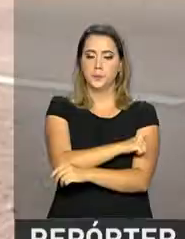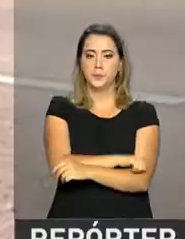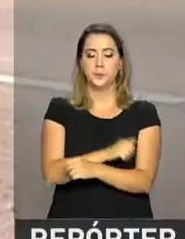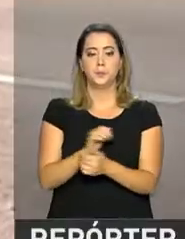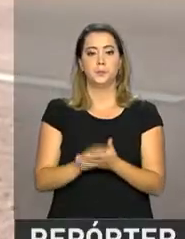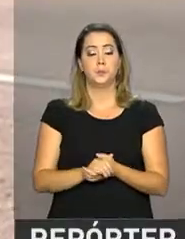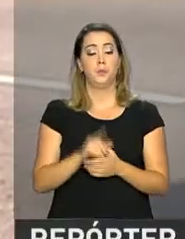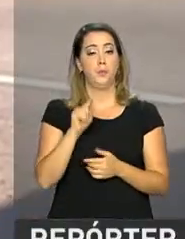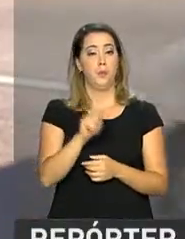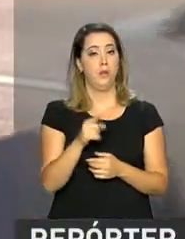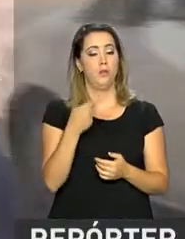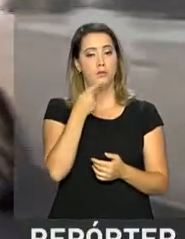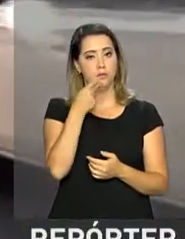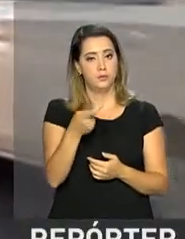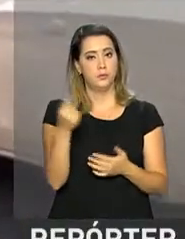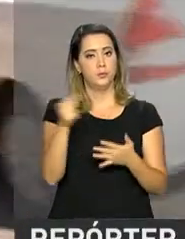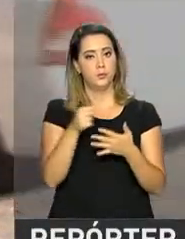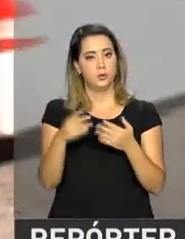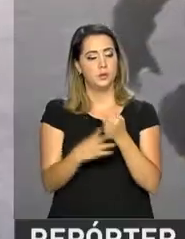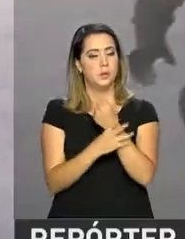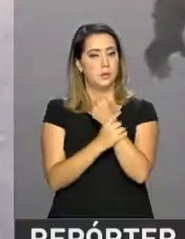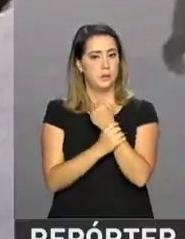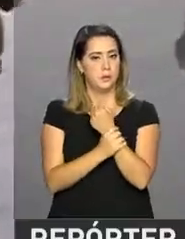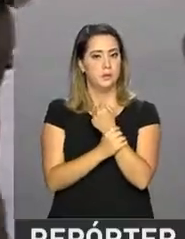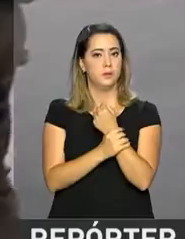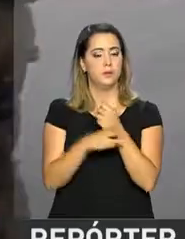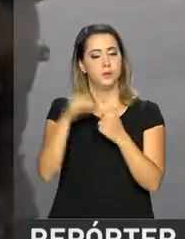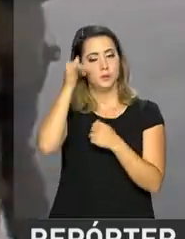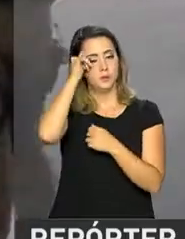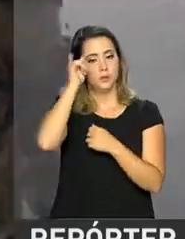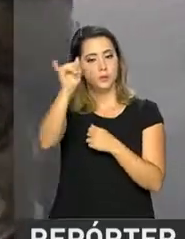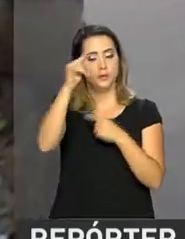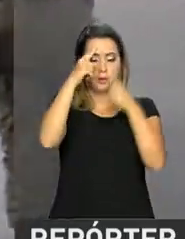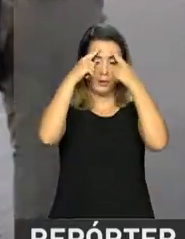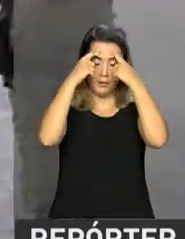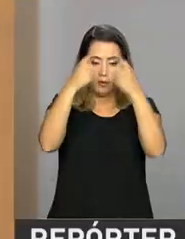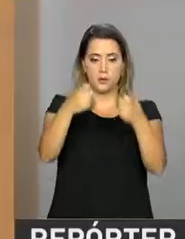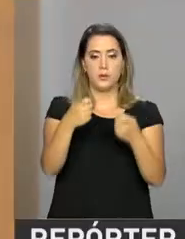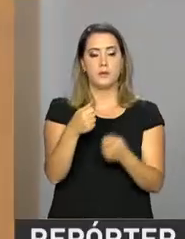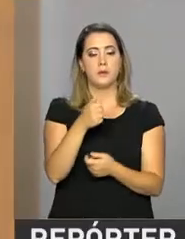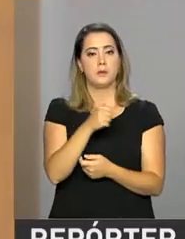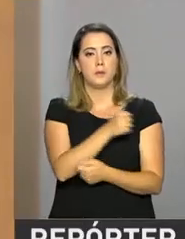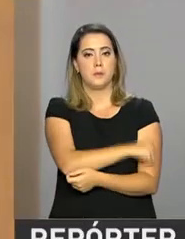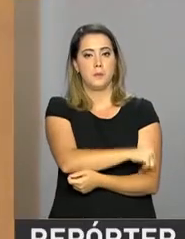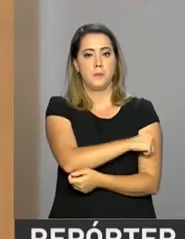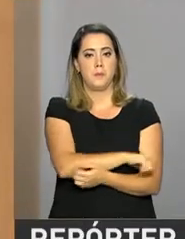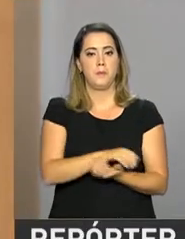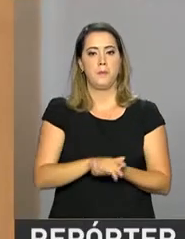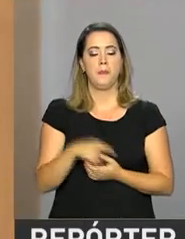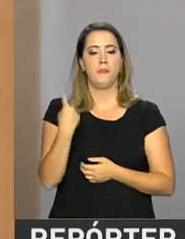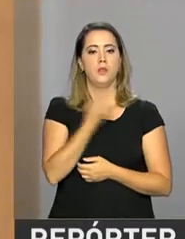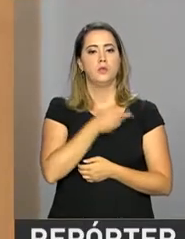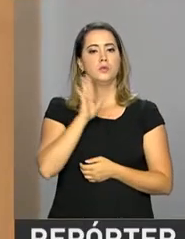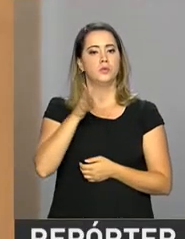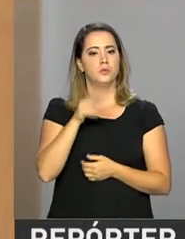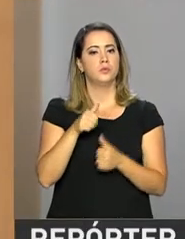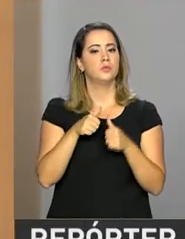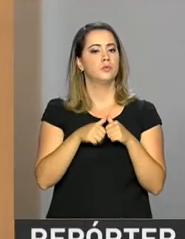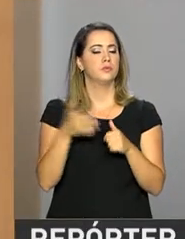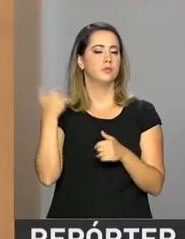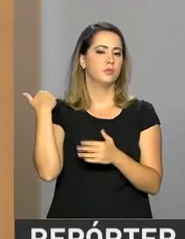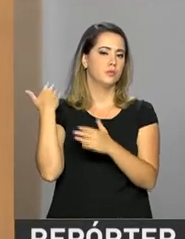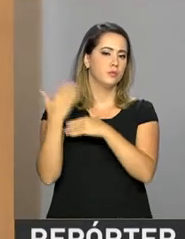de janeiro e citou as ações de segurança para combater a violência no rio nós estamos há muito tempo